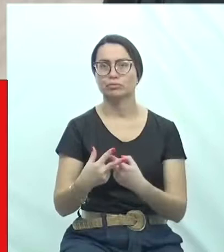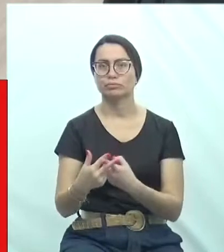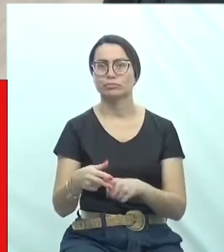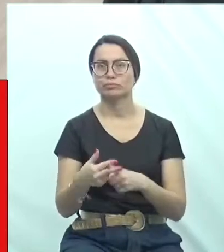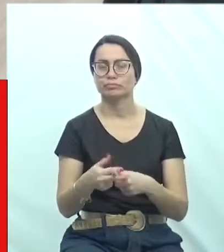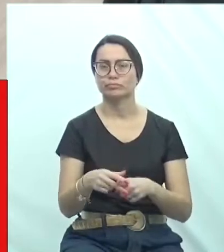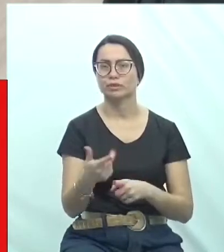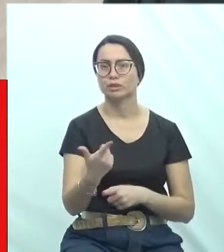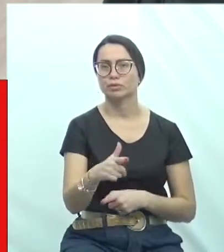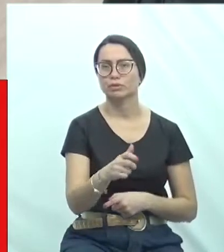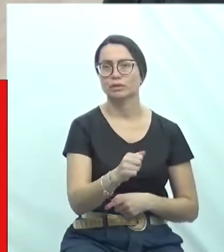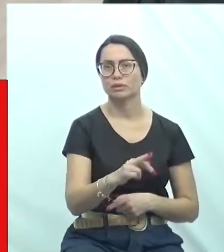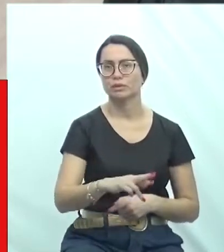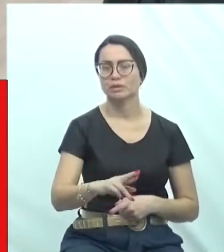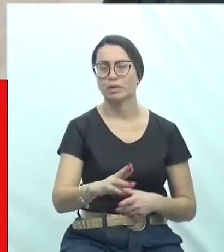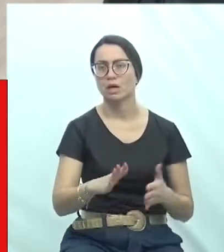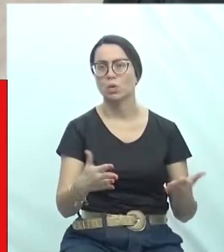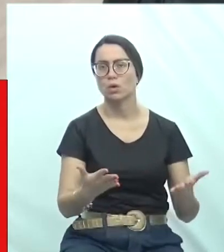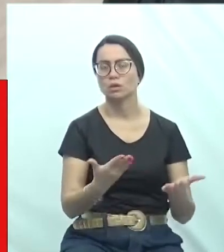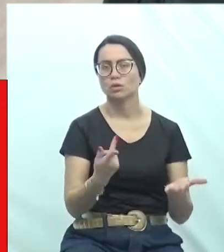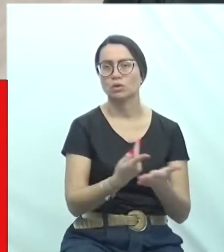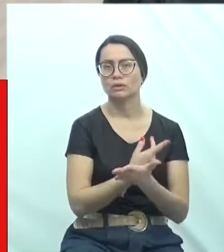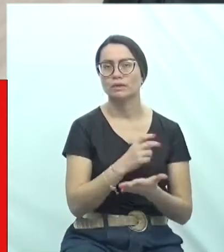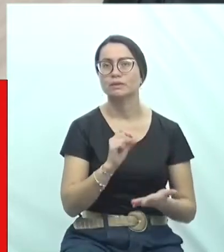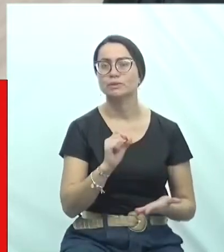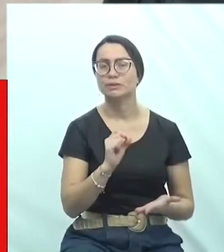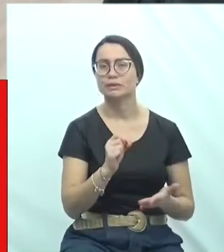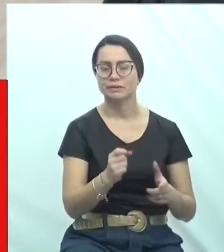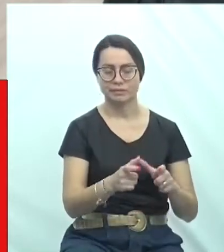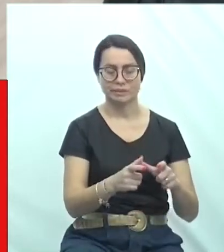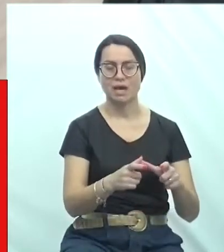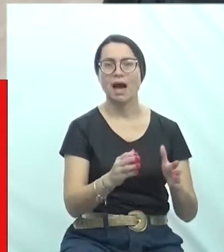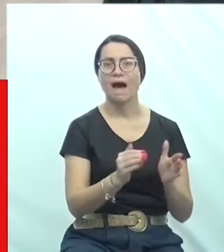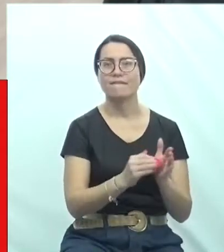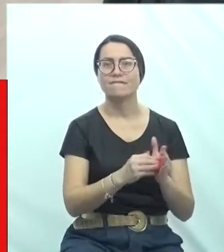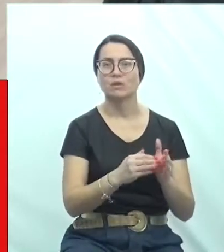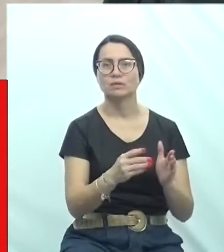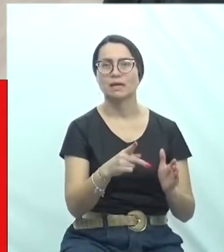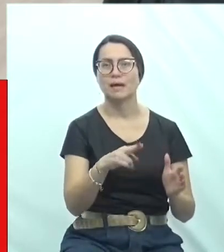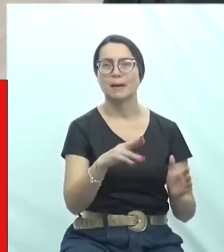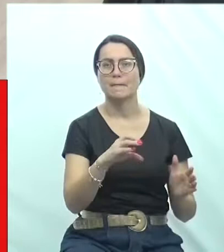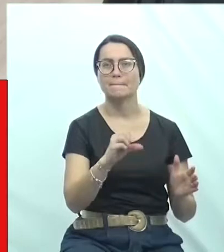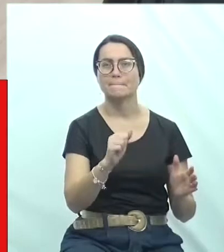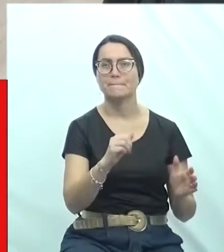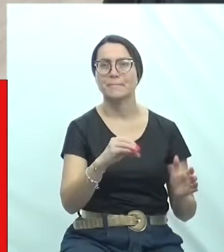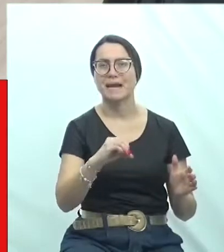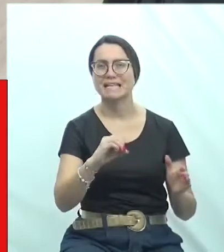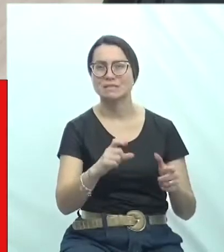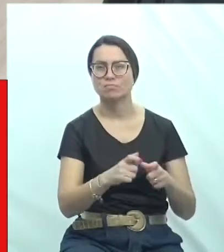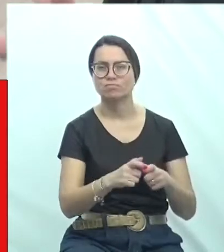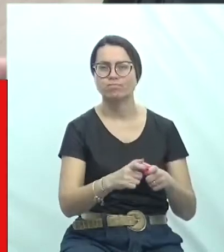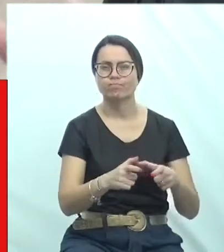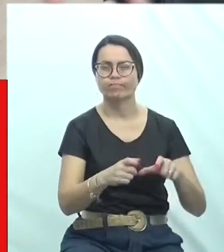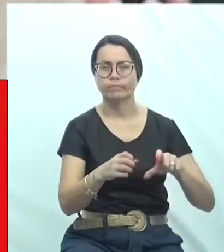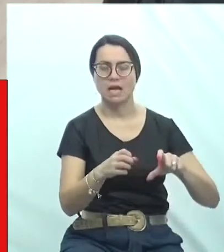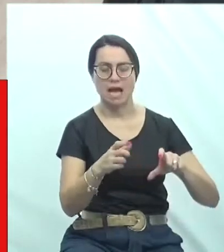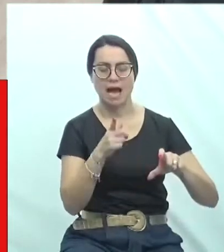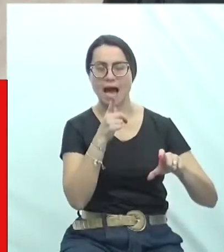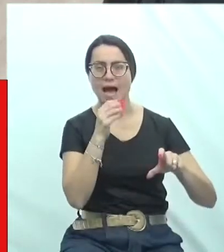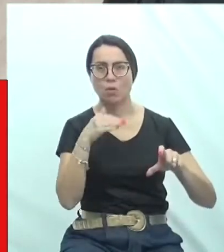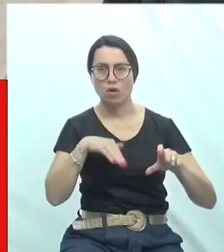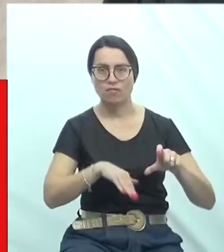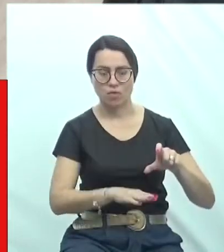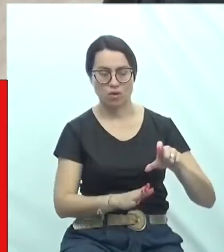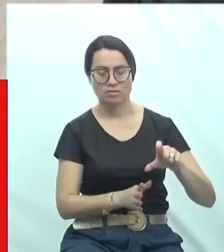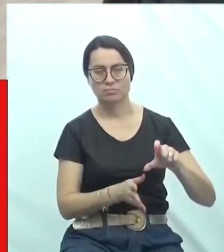despressurizada. Quando ocorre essa despressurização, existe eu vou usar o termo sugar, né? A água que está fora é